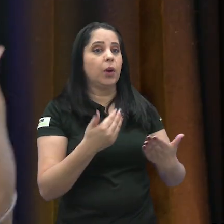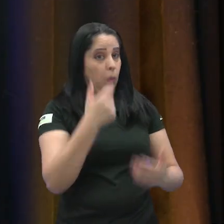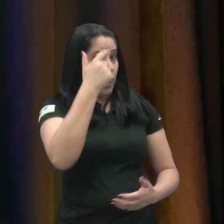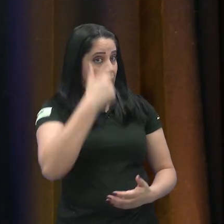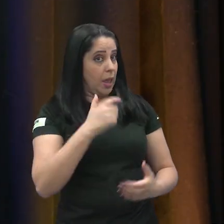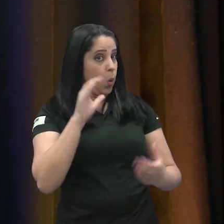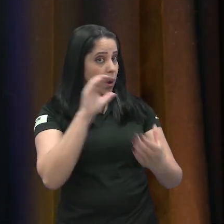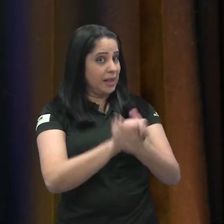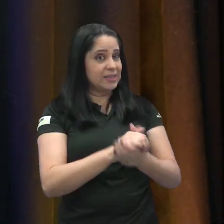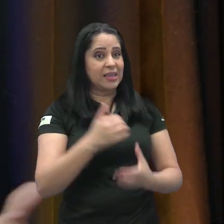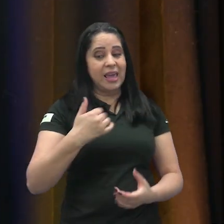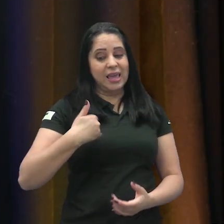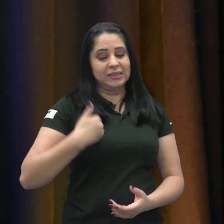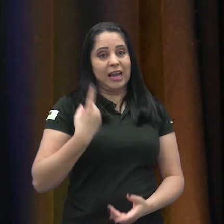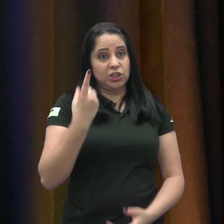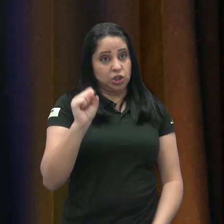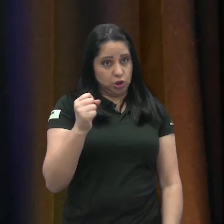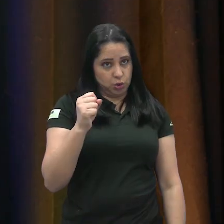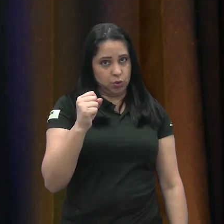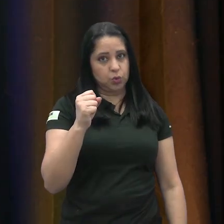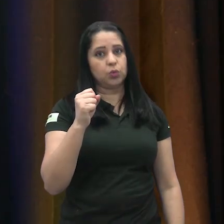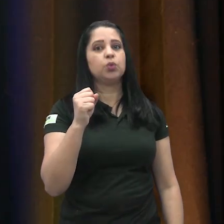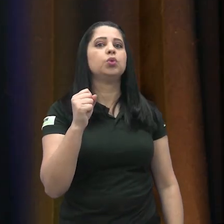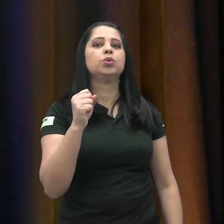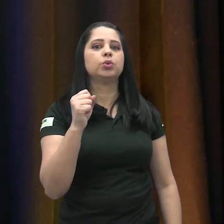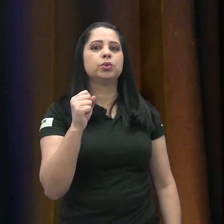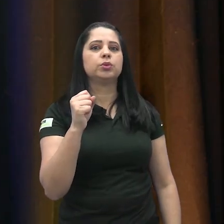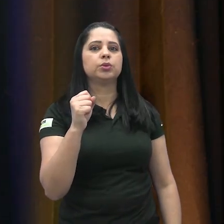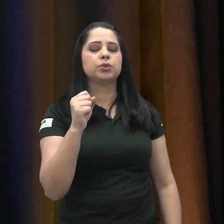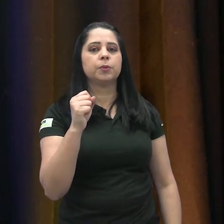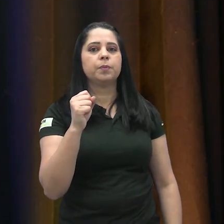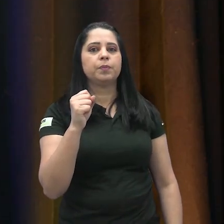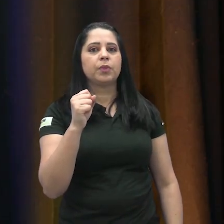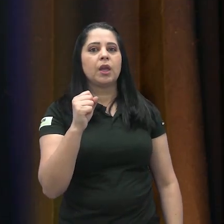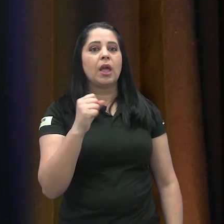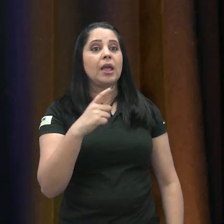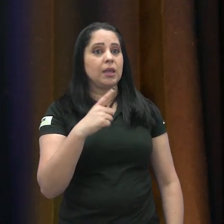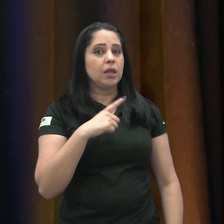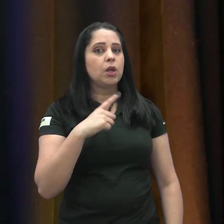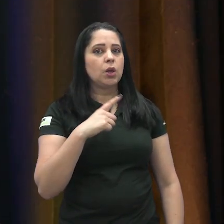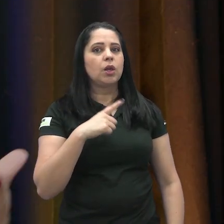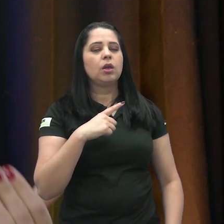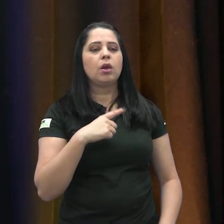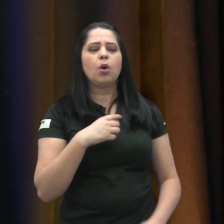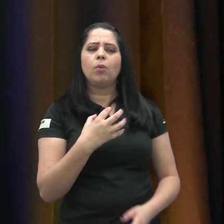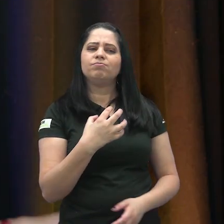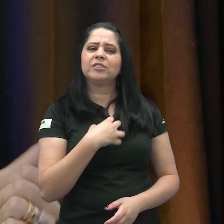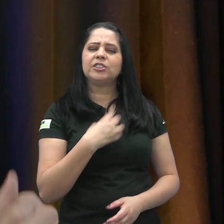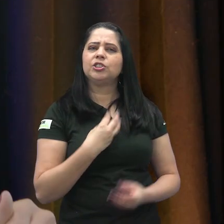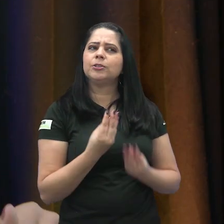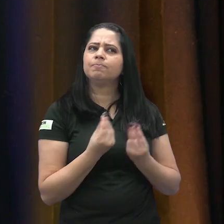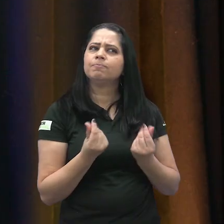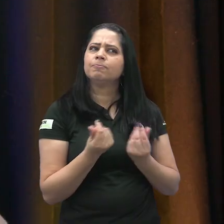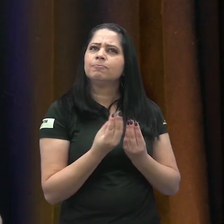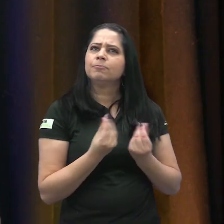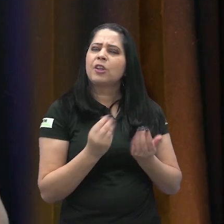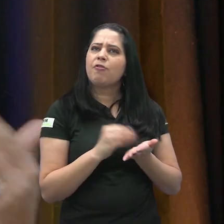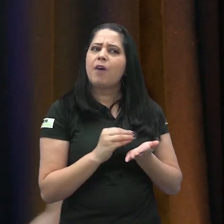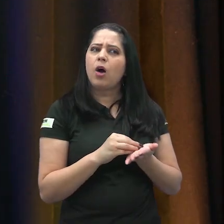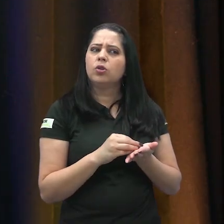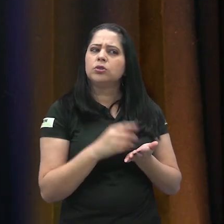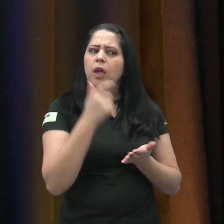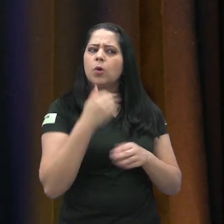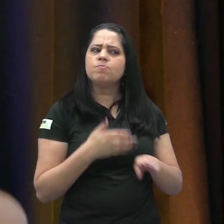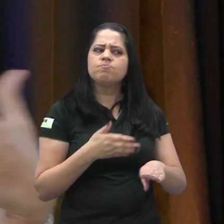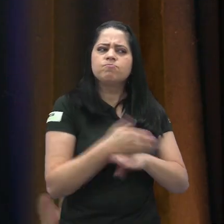disse, eu casei muito nova, eu tinha 18 anos, e aquilo que eu tive boas referências para algumas coisas, e aquilo que eu sentia que faltava, eu fui